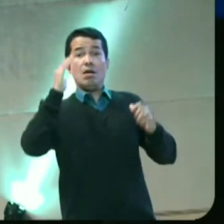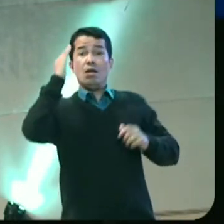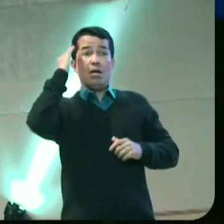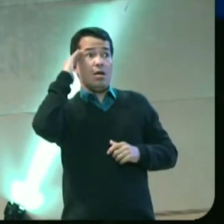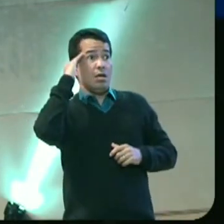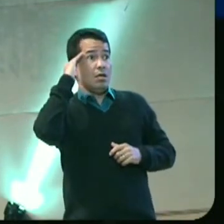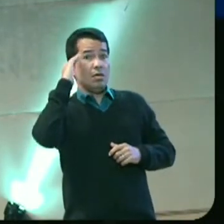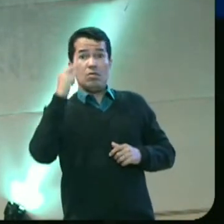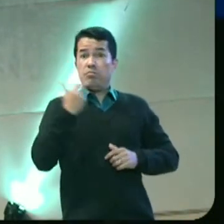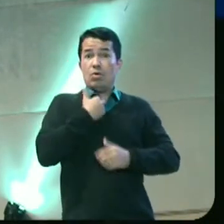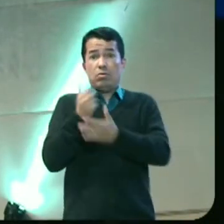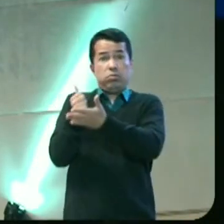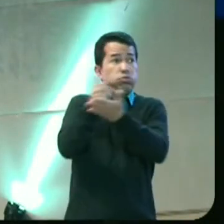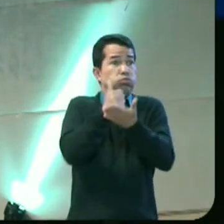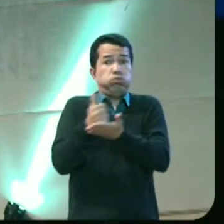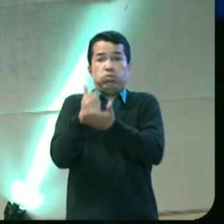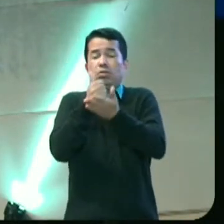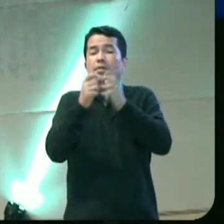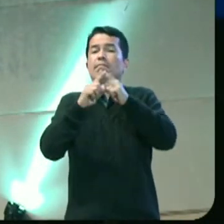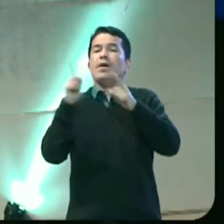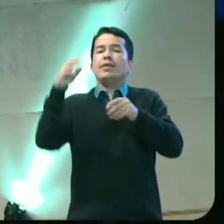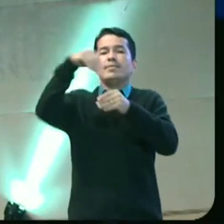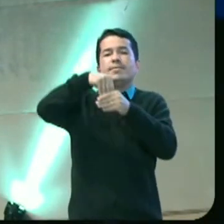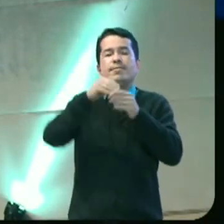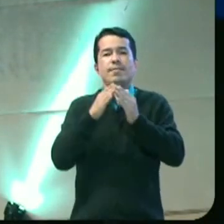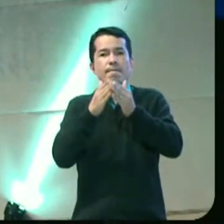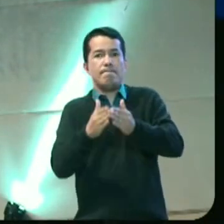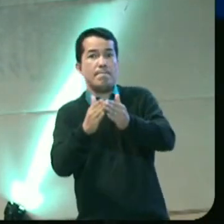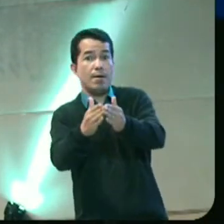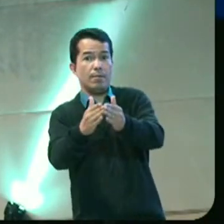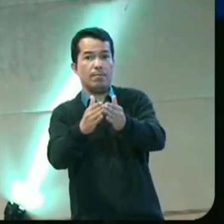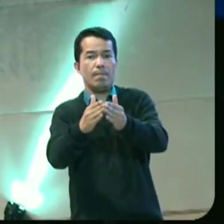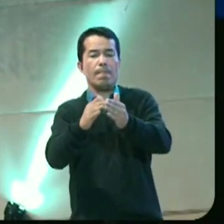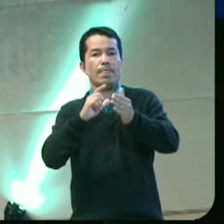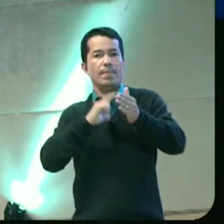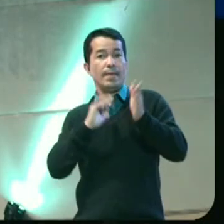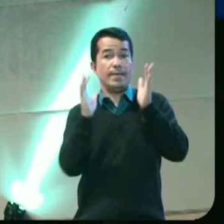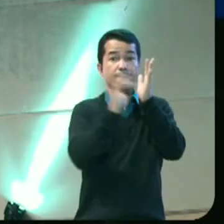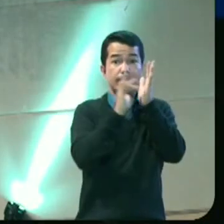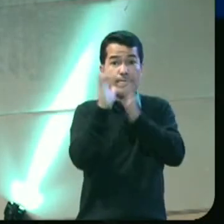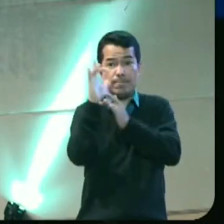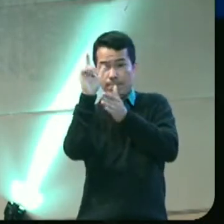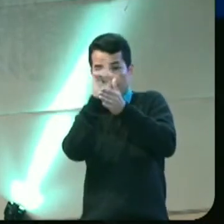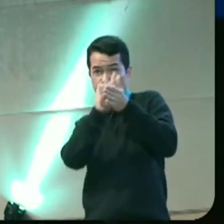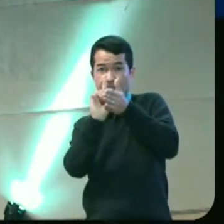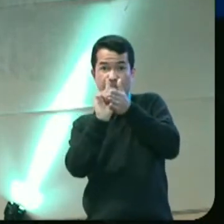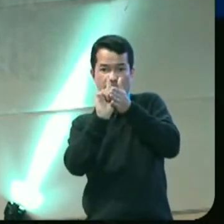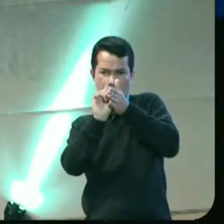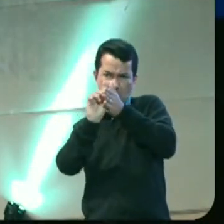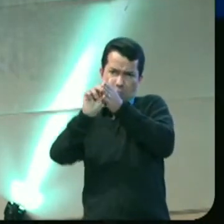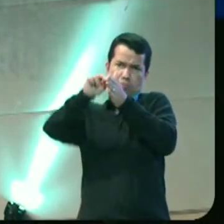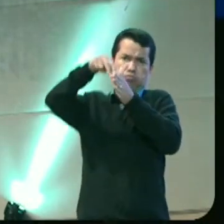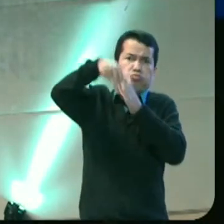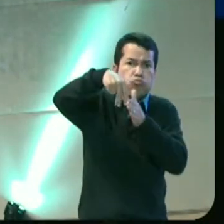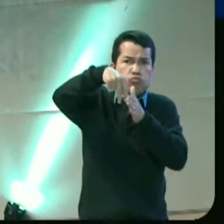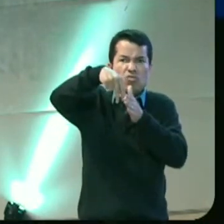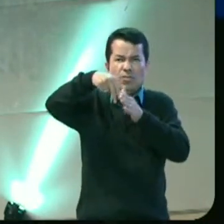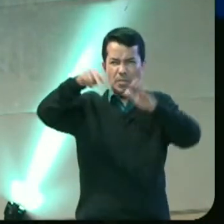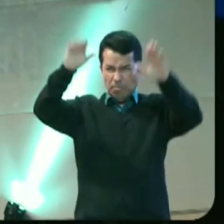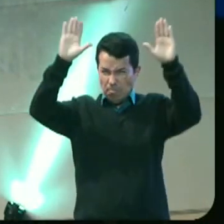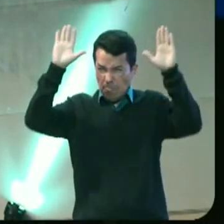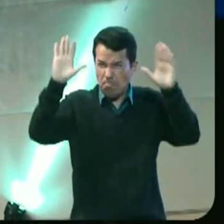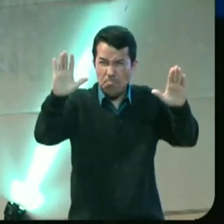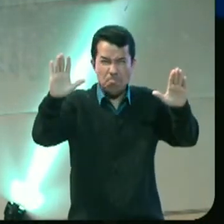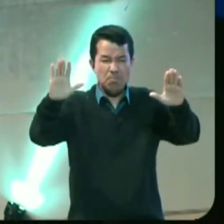mas dentro do barco deles, aquele que tinha criado os mares, a palavra de Deus vai dizer que ele mediu os mares